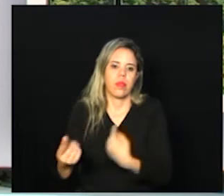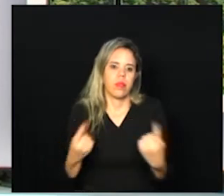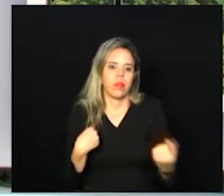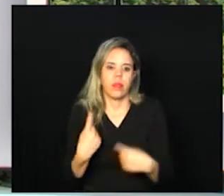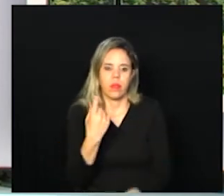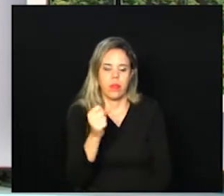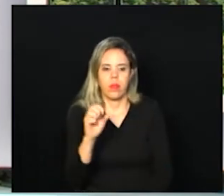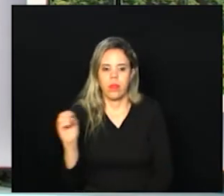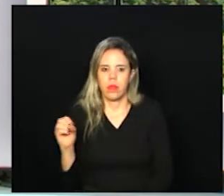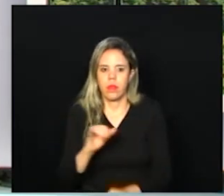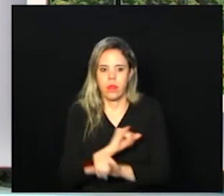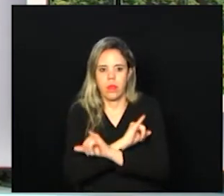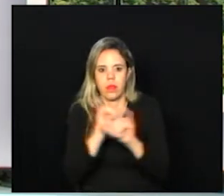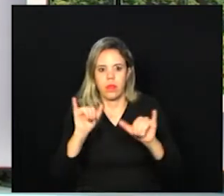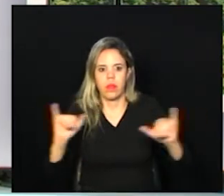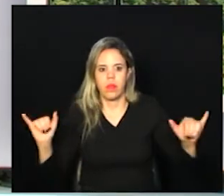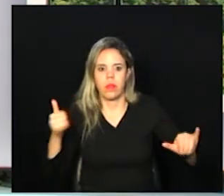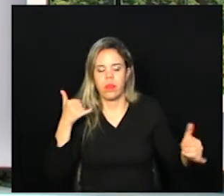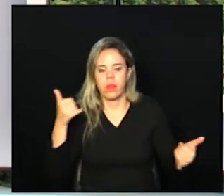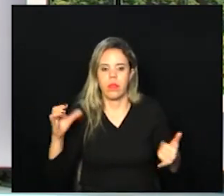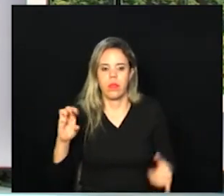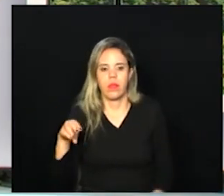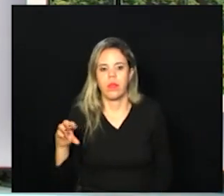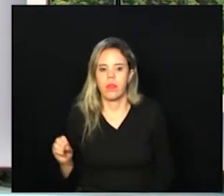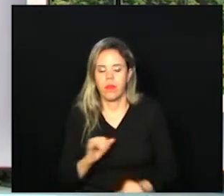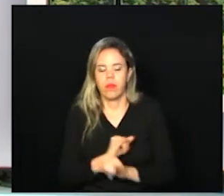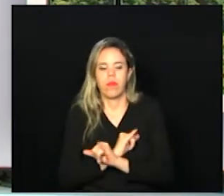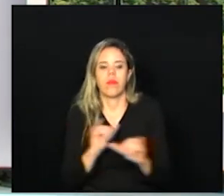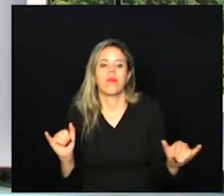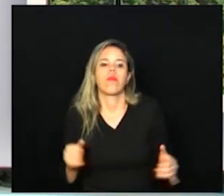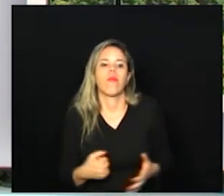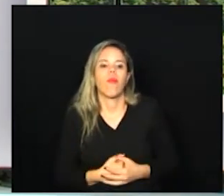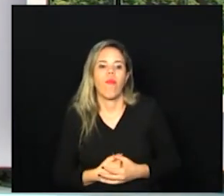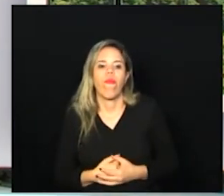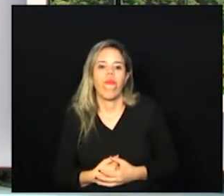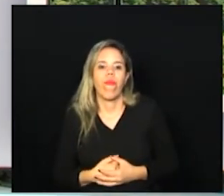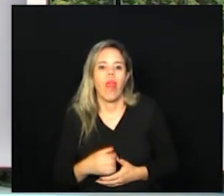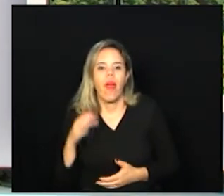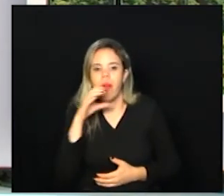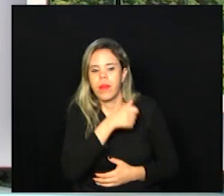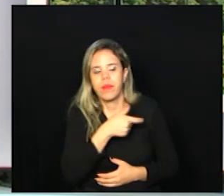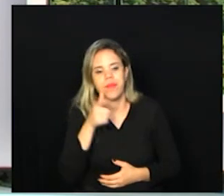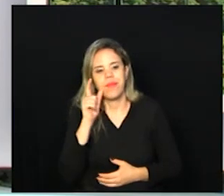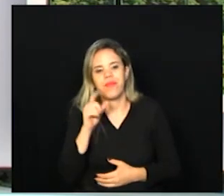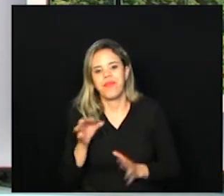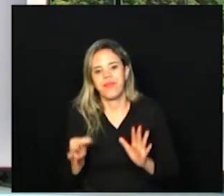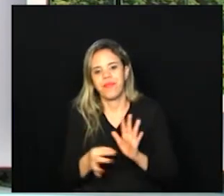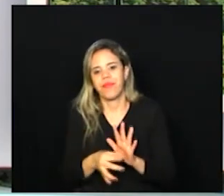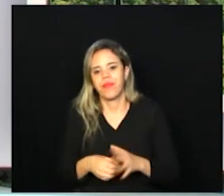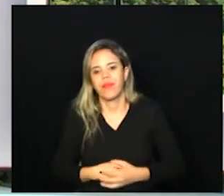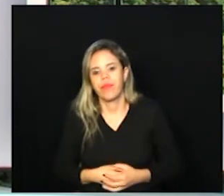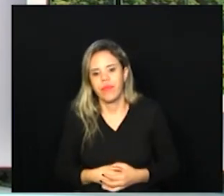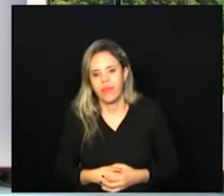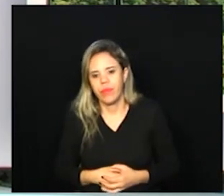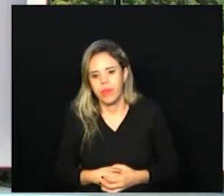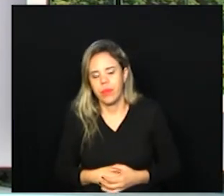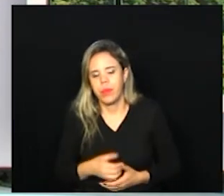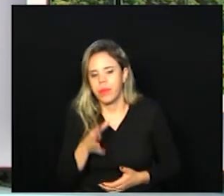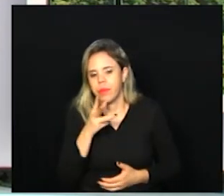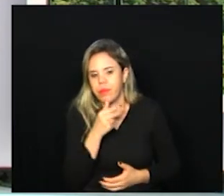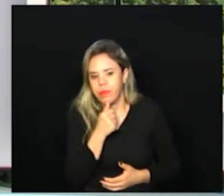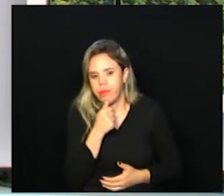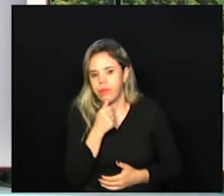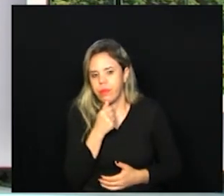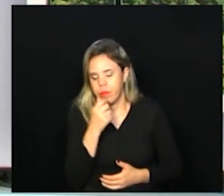180 sendo divulgado, telefone do SEAMO sendo divulgado. Então, isso é para ontem, na minha opinião, né? Isso aí já demorou,